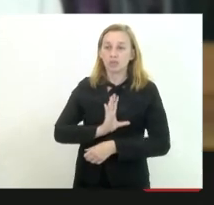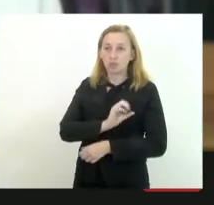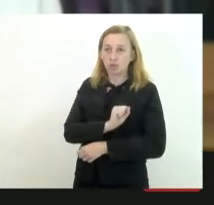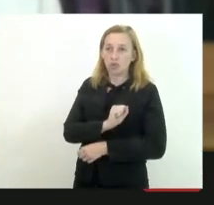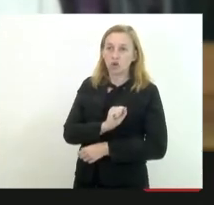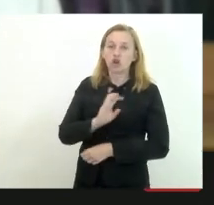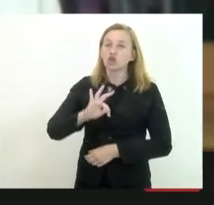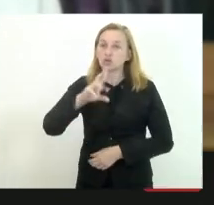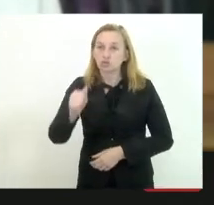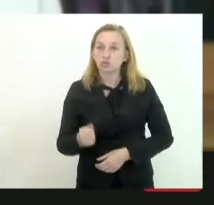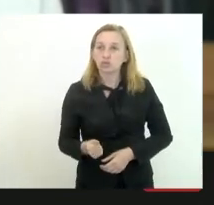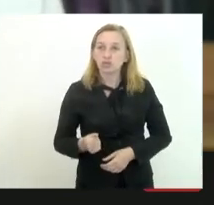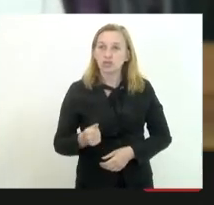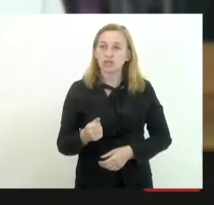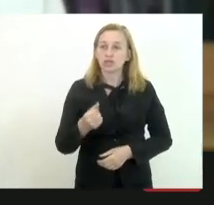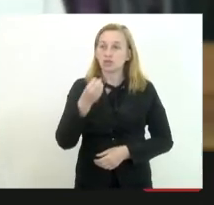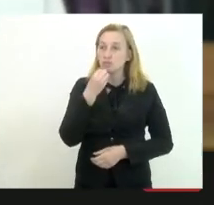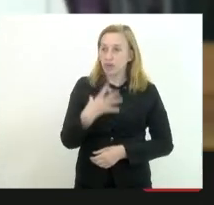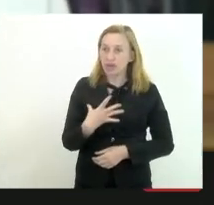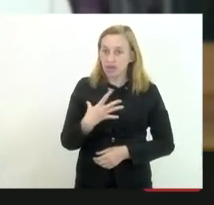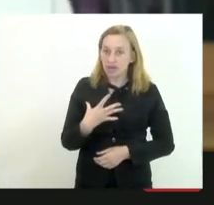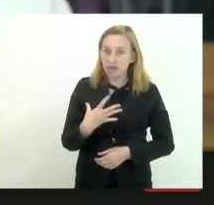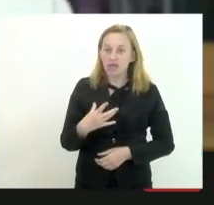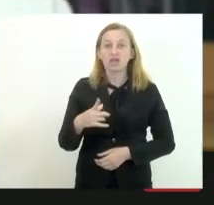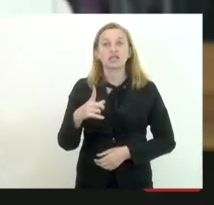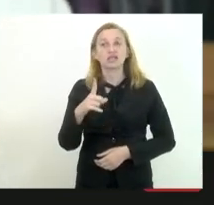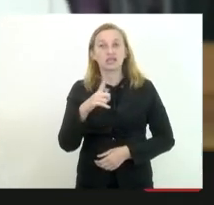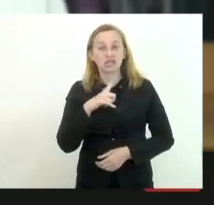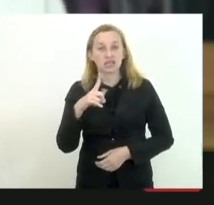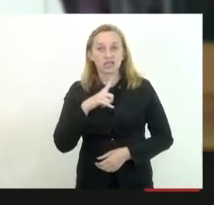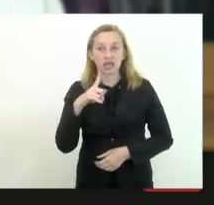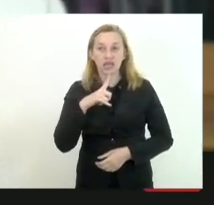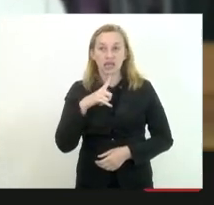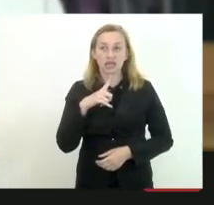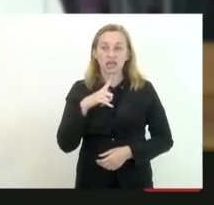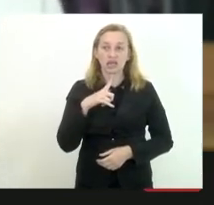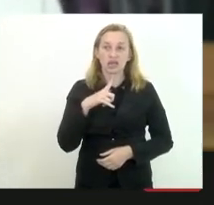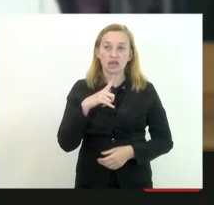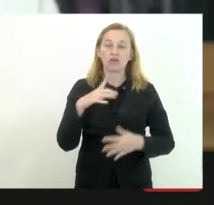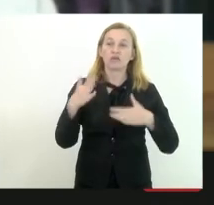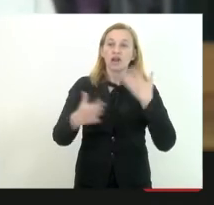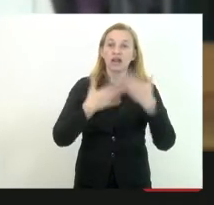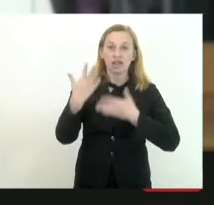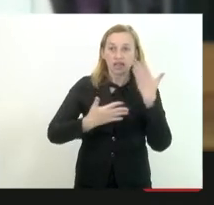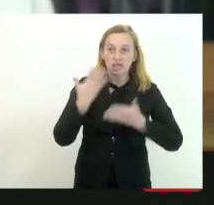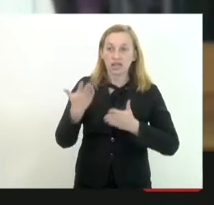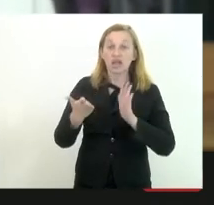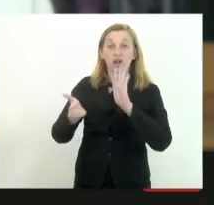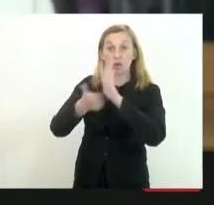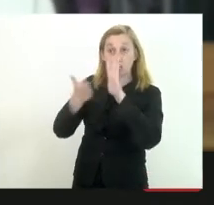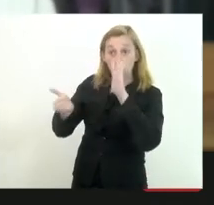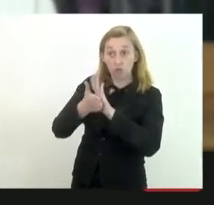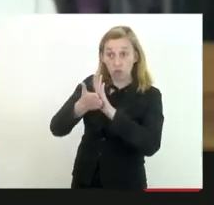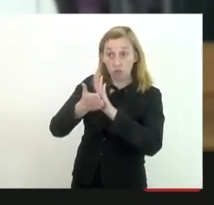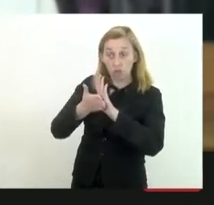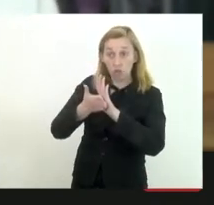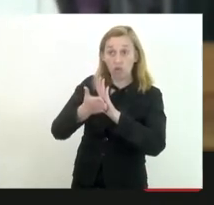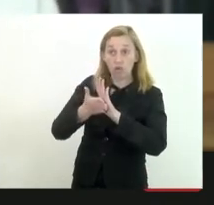é de boa fama, se há alguma virtude, se há algum louvor,